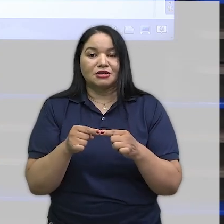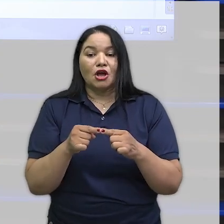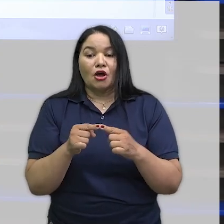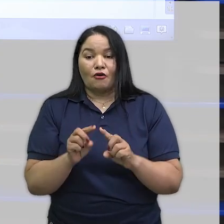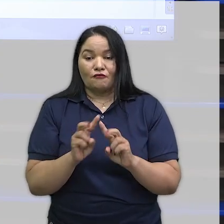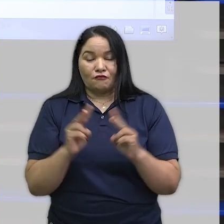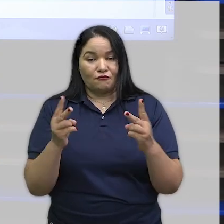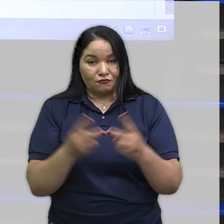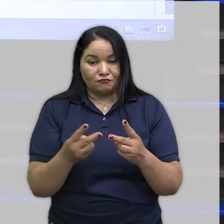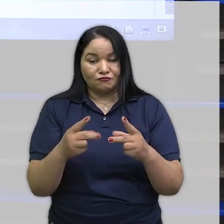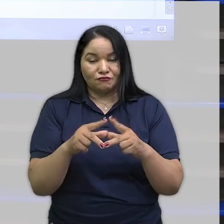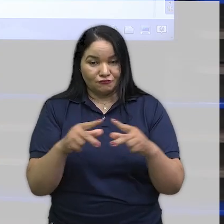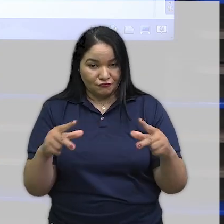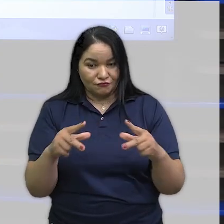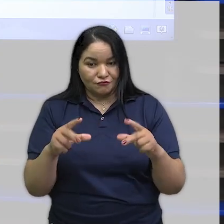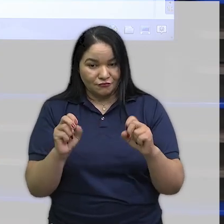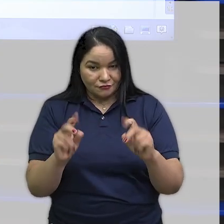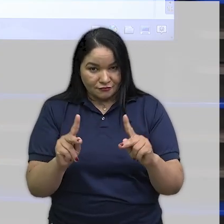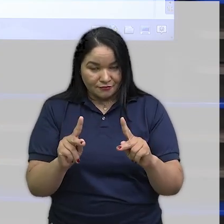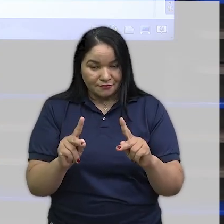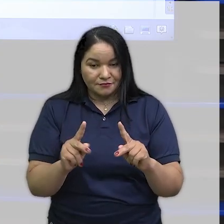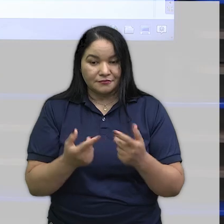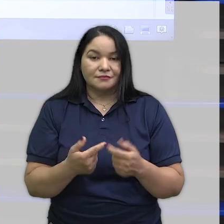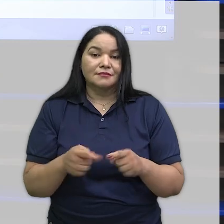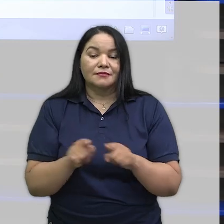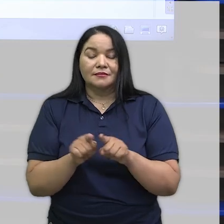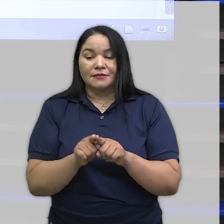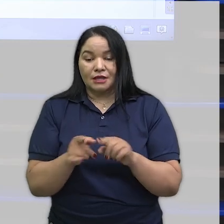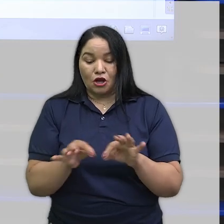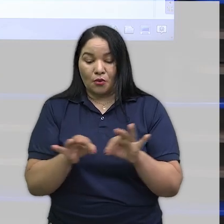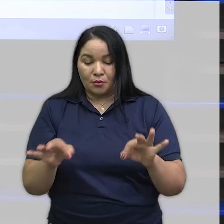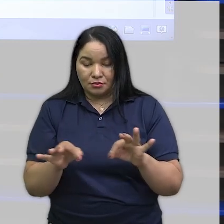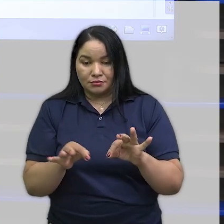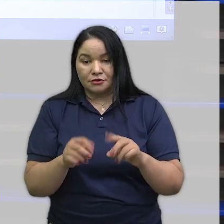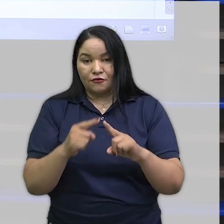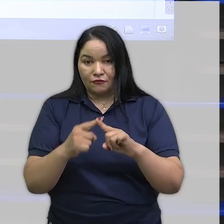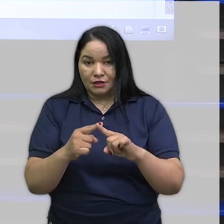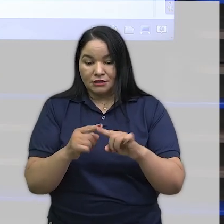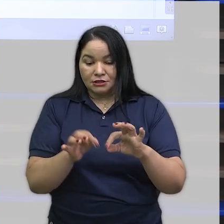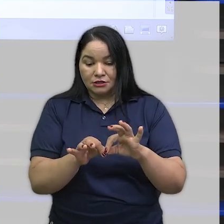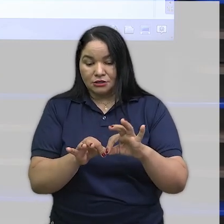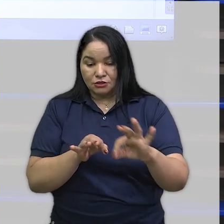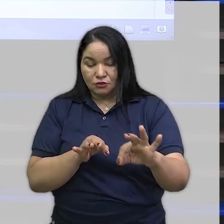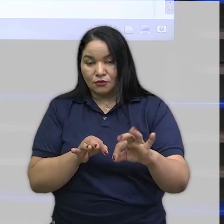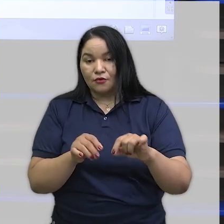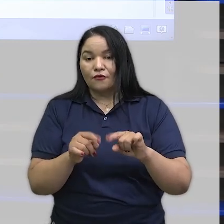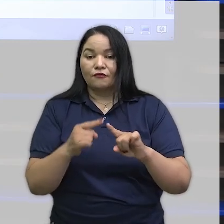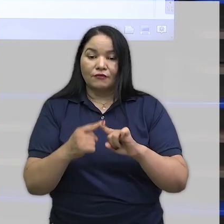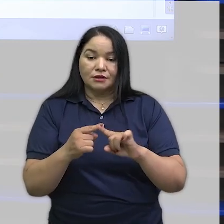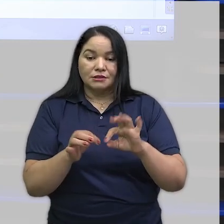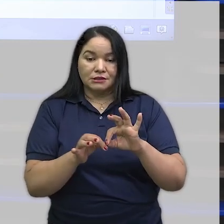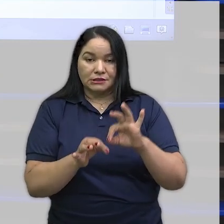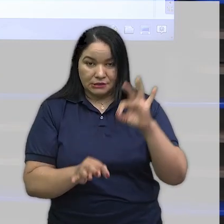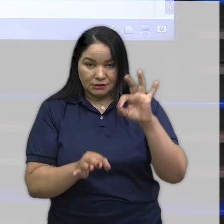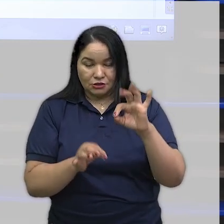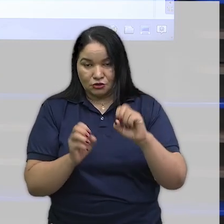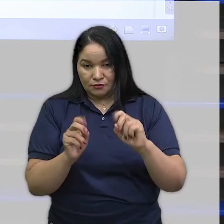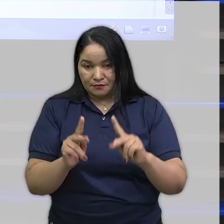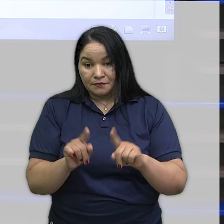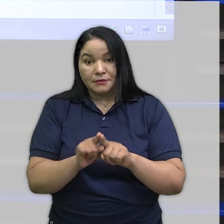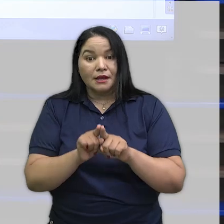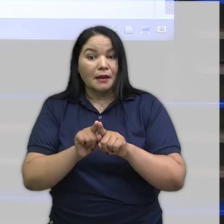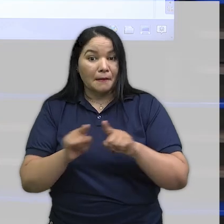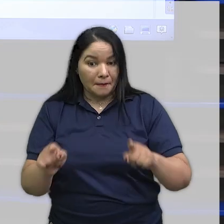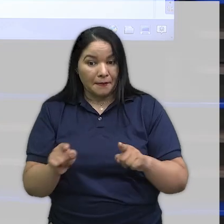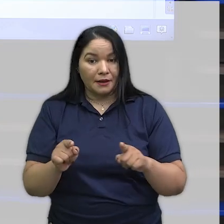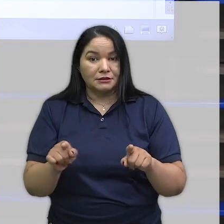um paralelepípedo. Então, você vai calcular comprimento vezes altura vezes a largura. Mas, como o cubo tem as